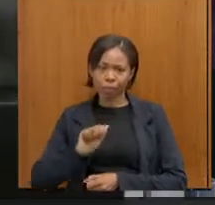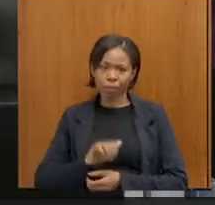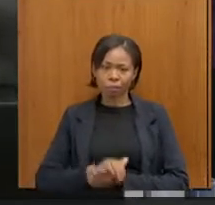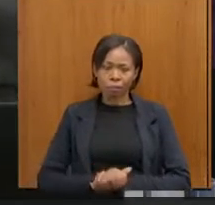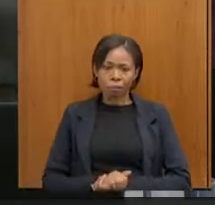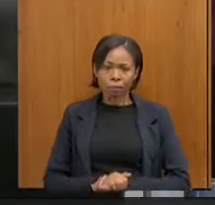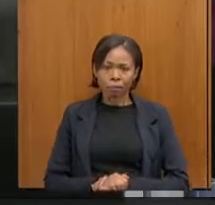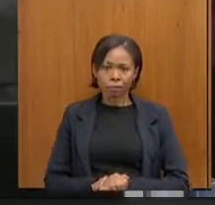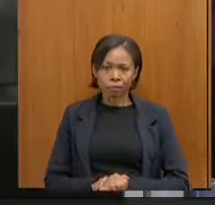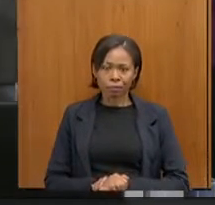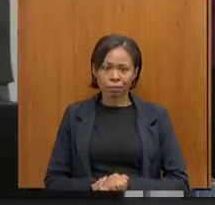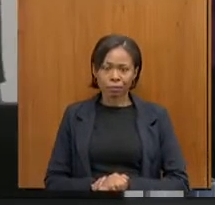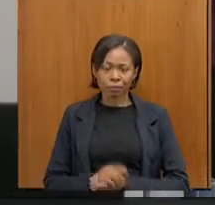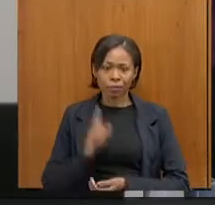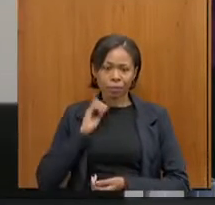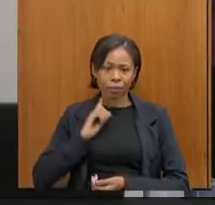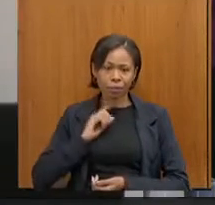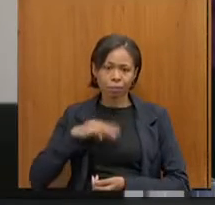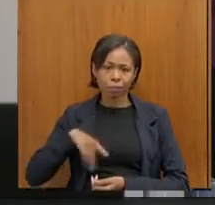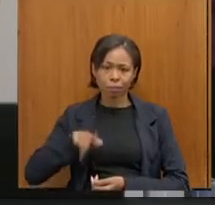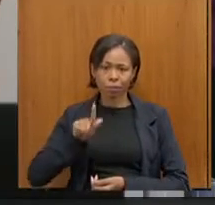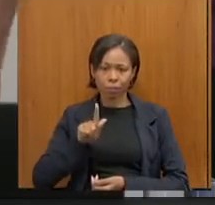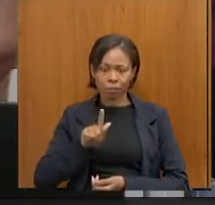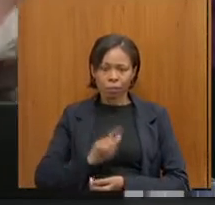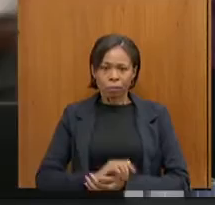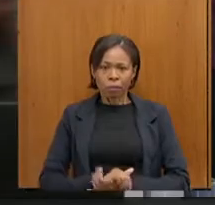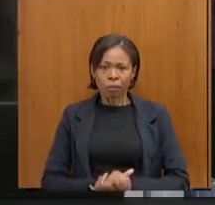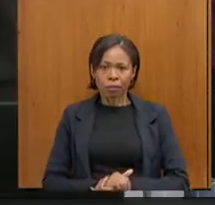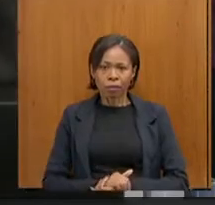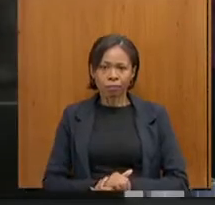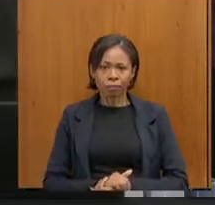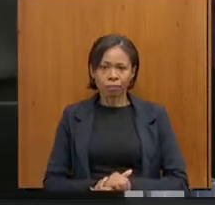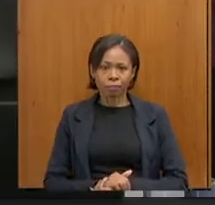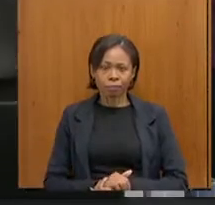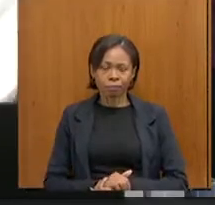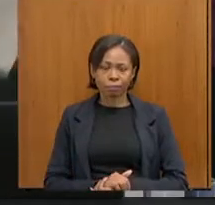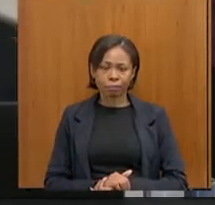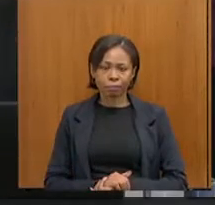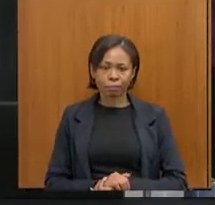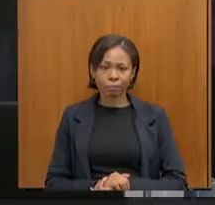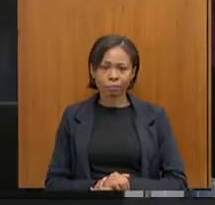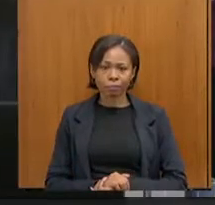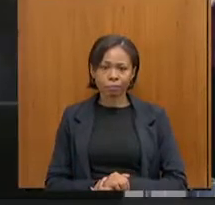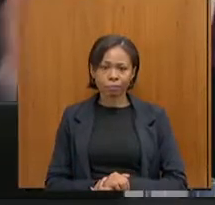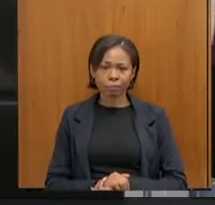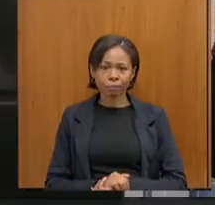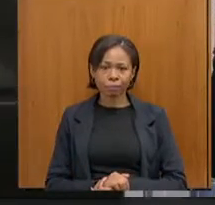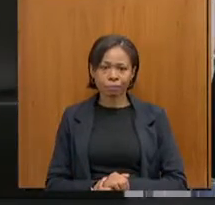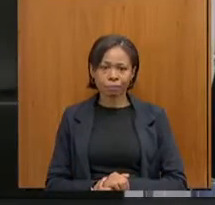Cardoso Minas Gerais são as comissões primeiros 2021 Deputado A Leninha